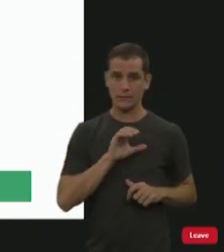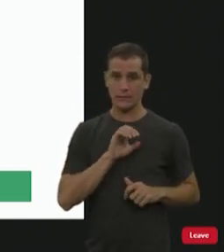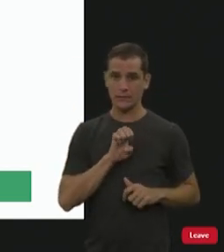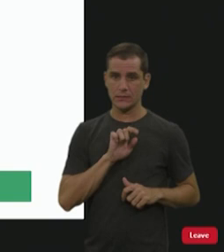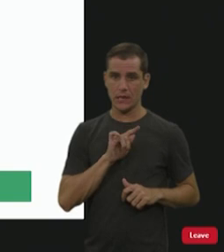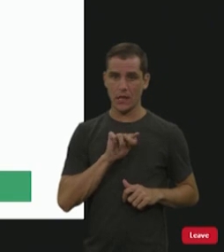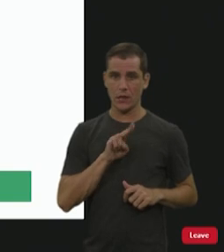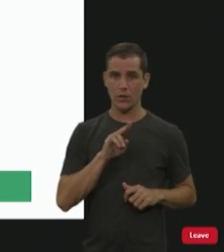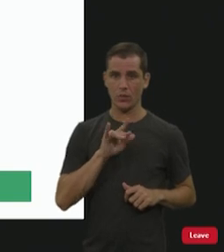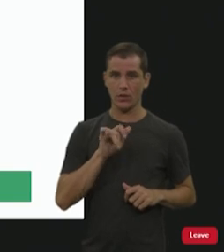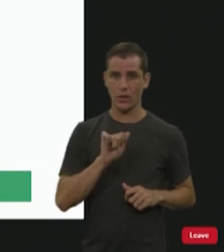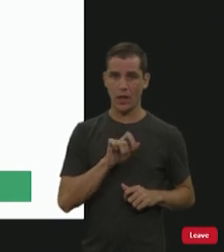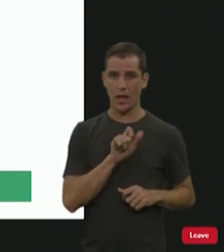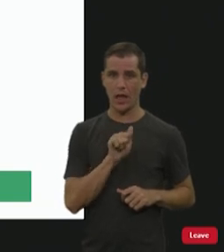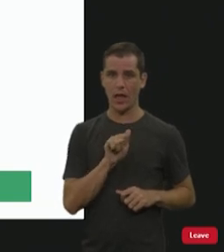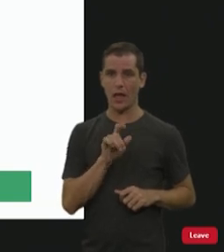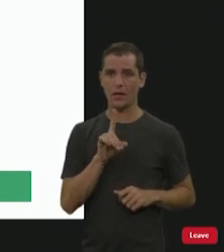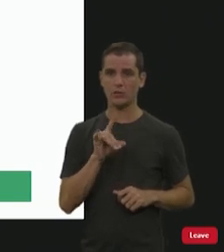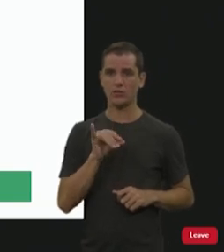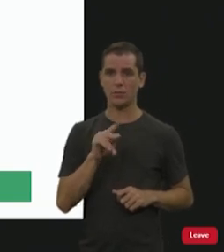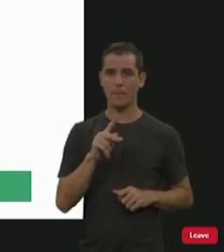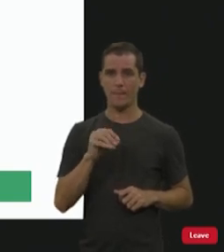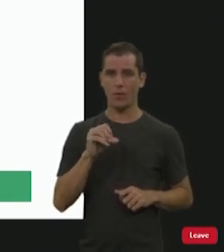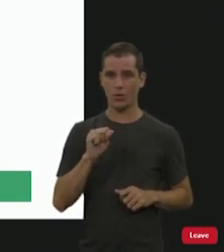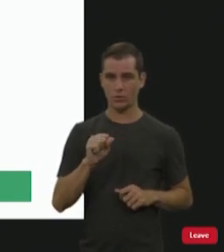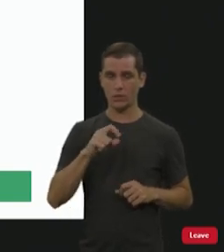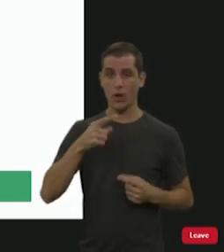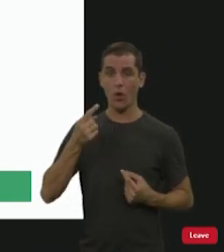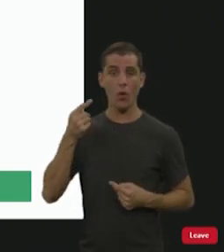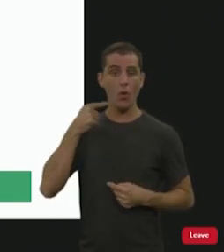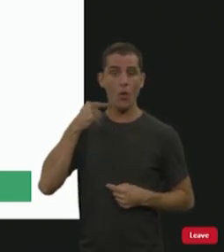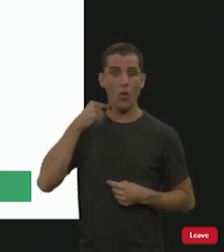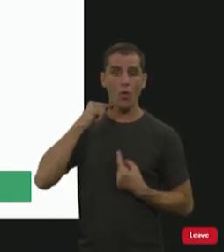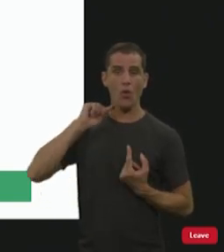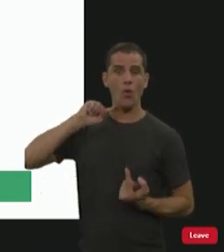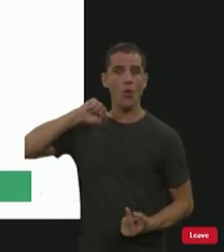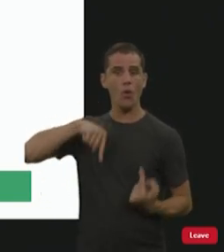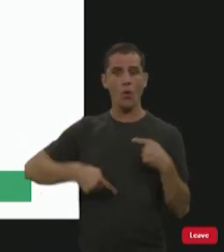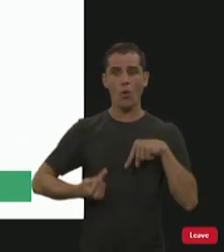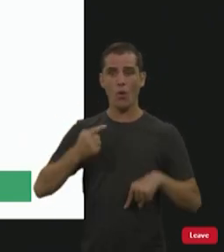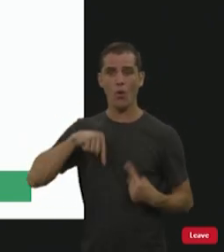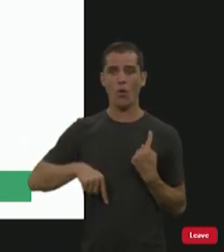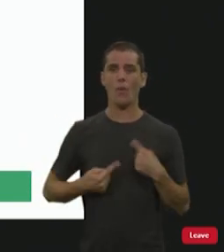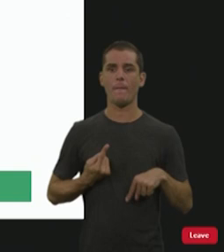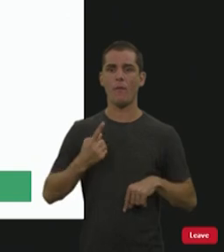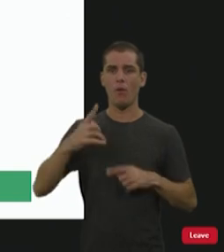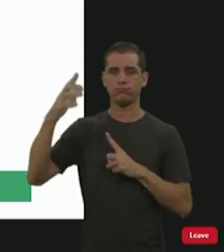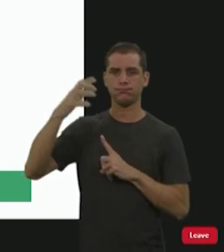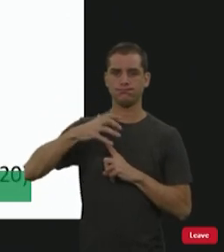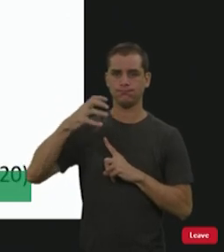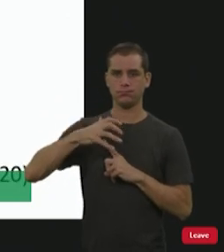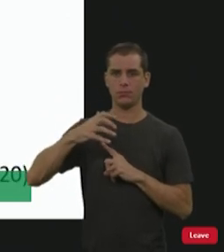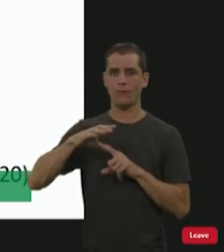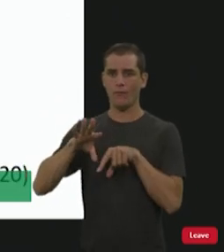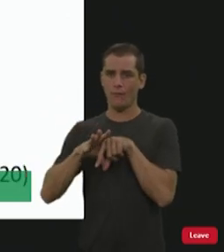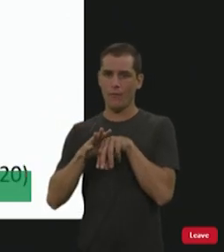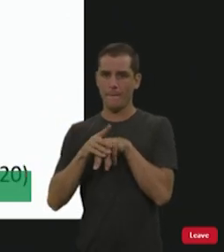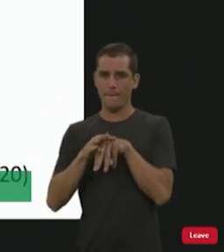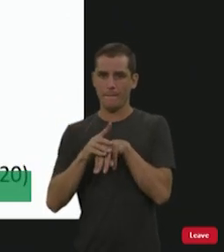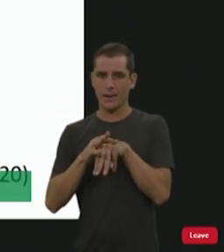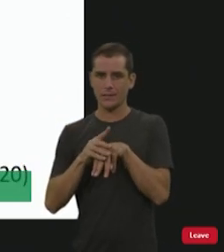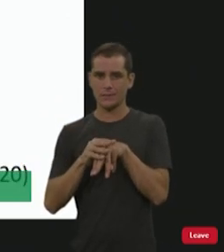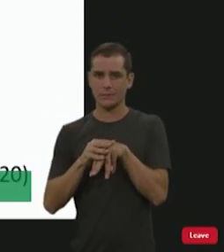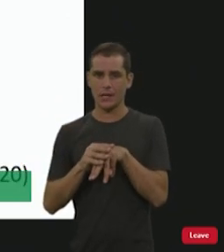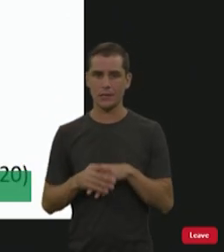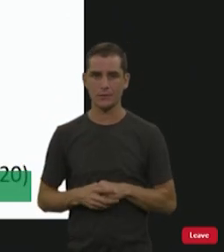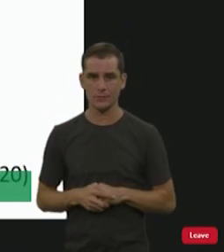principalmente leptina e adiponectina, que vão influir no metabolismo, vão interferir no metabolismo do paciente. Nas lipodistrofias